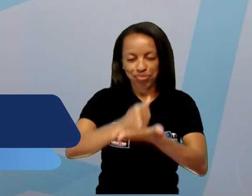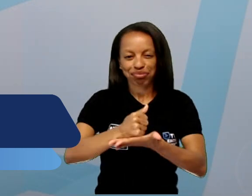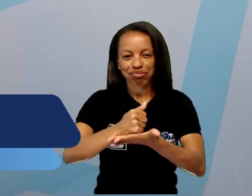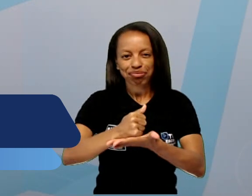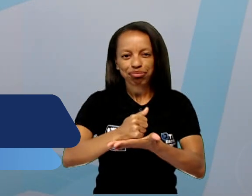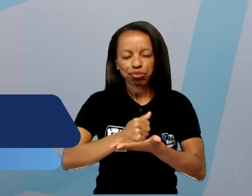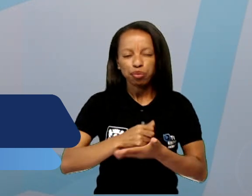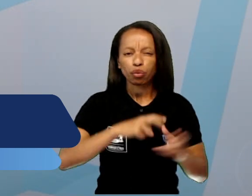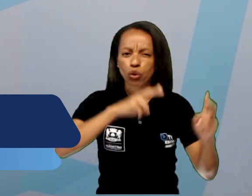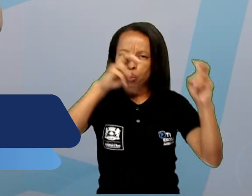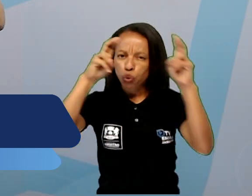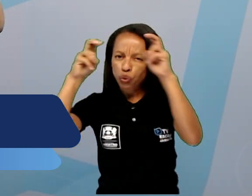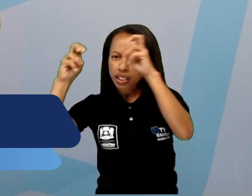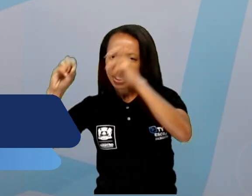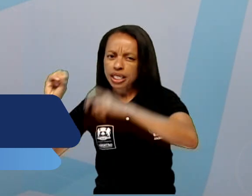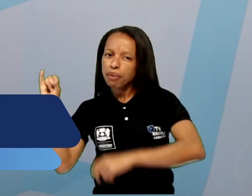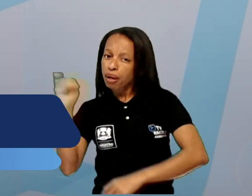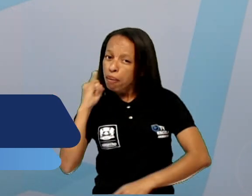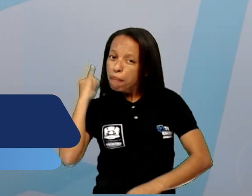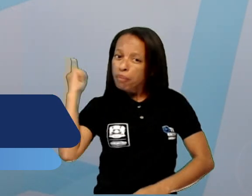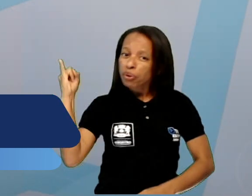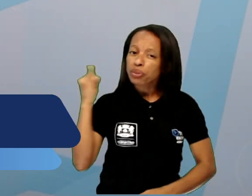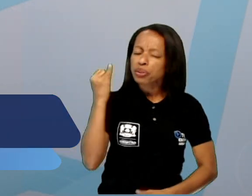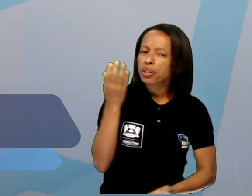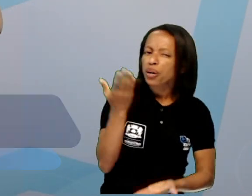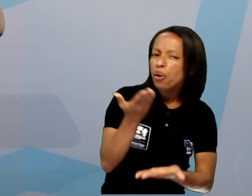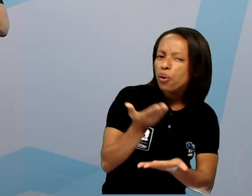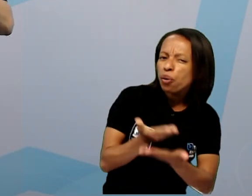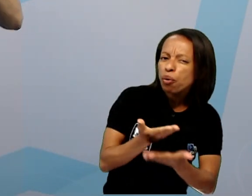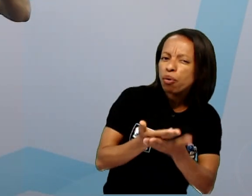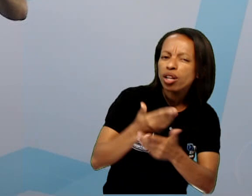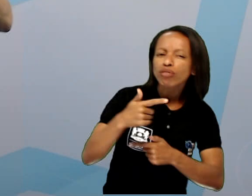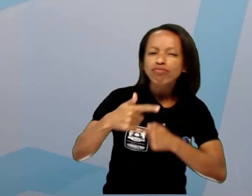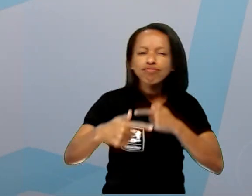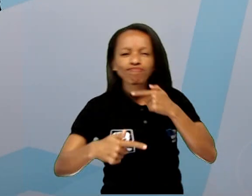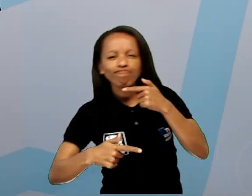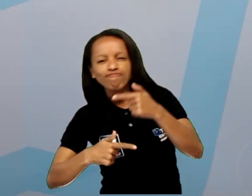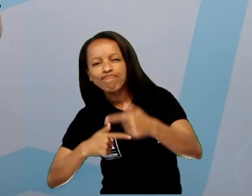tema importante! Uma aula puxando a outra, uma aula vai